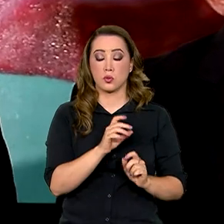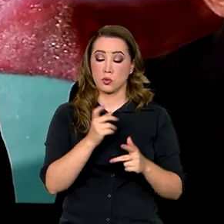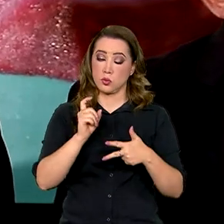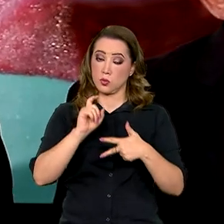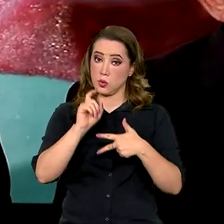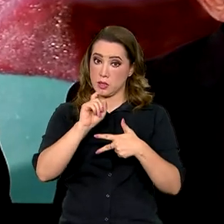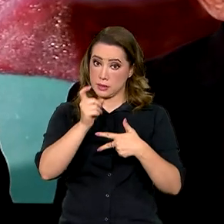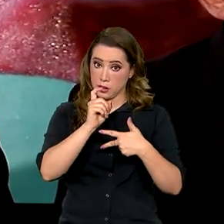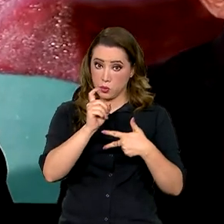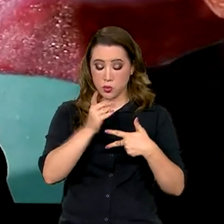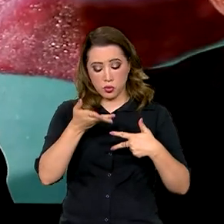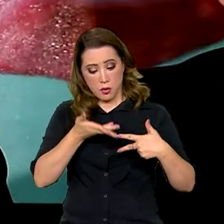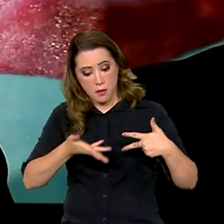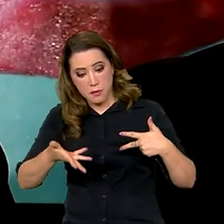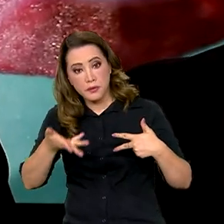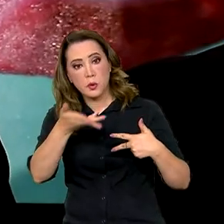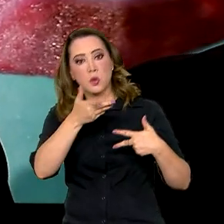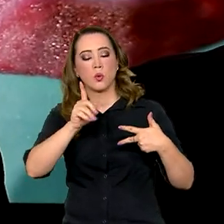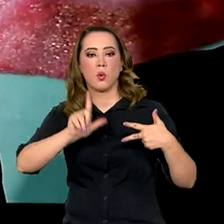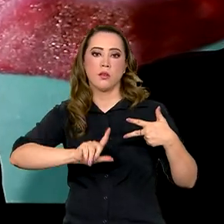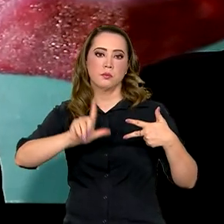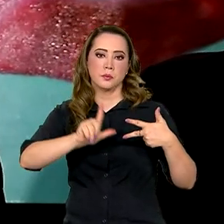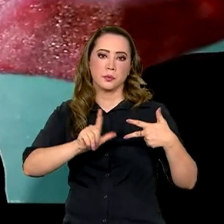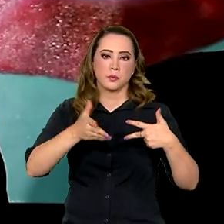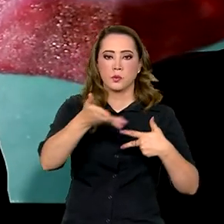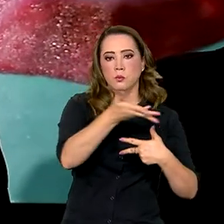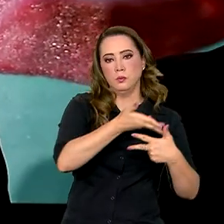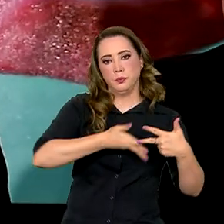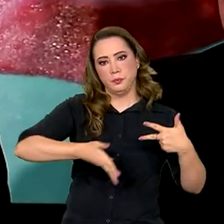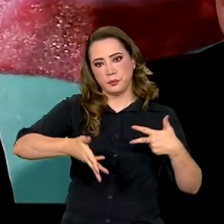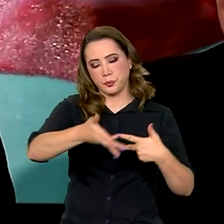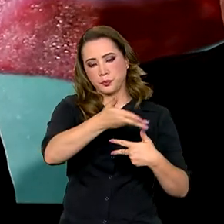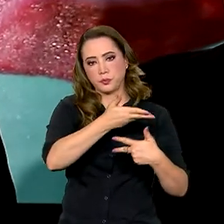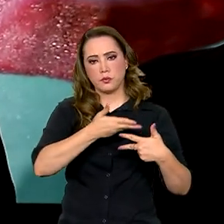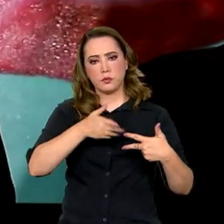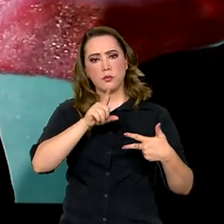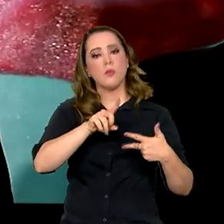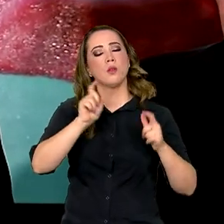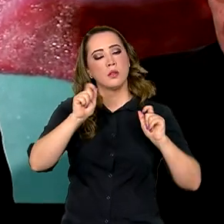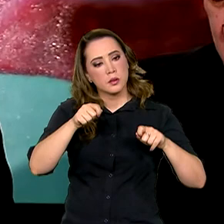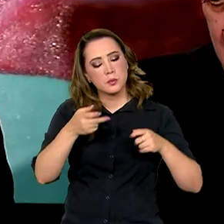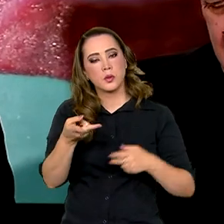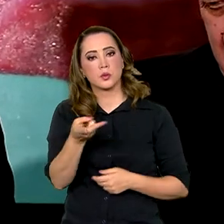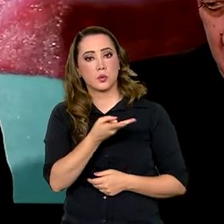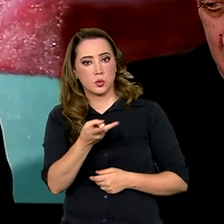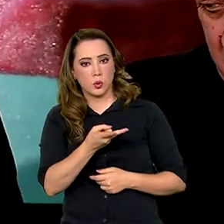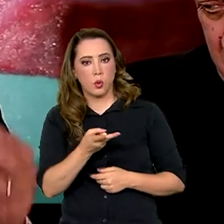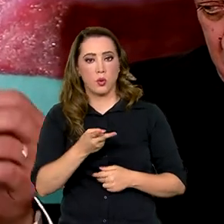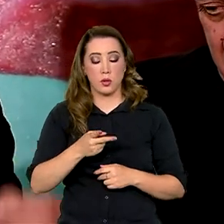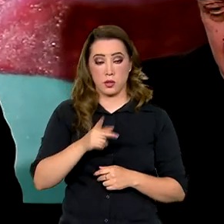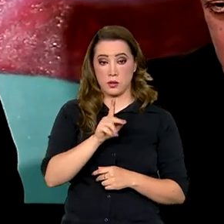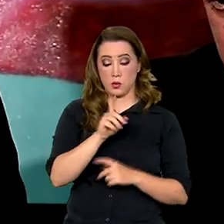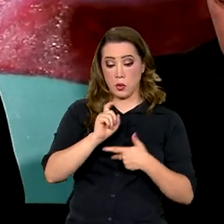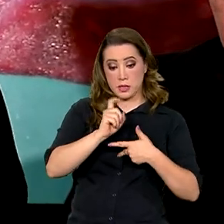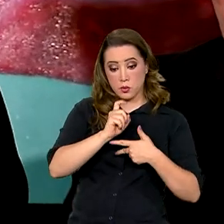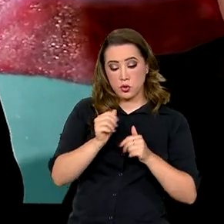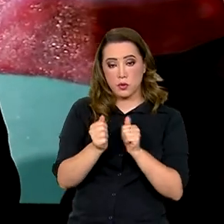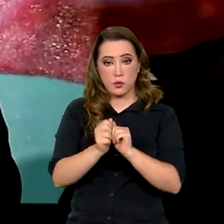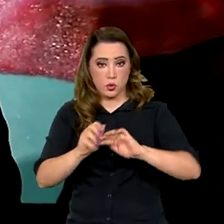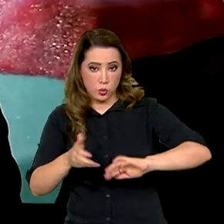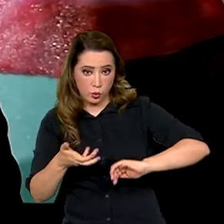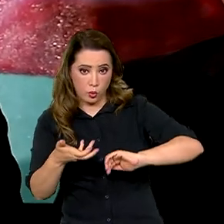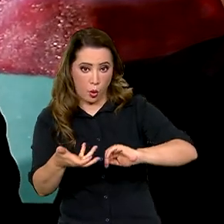executivo e O parlamento brasileiro para que de maneira colaborativa para que de maneira propositiva